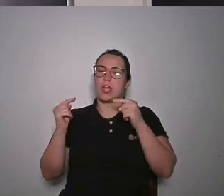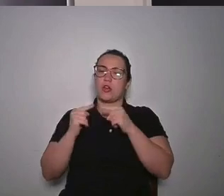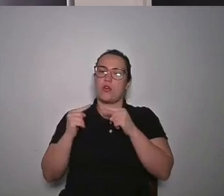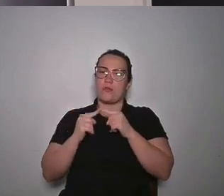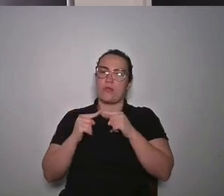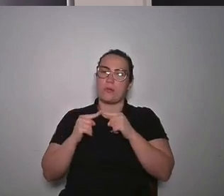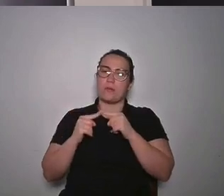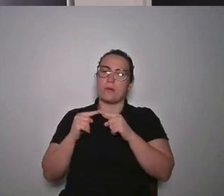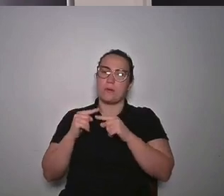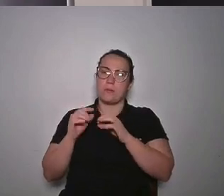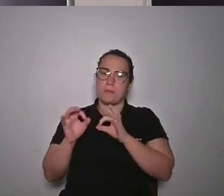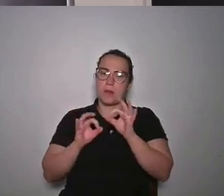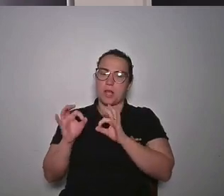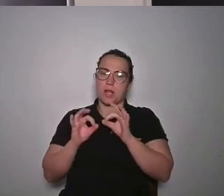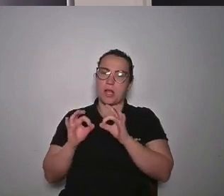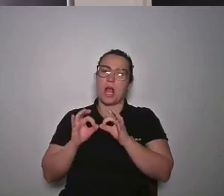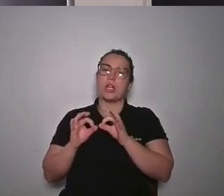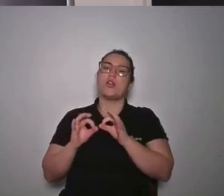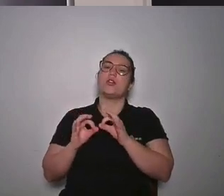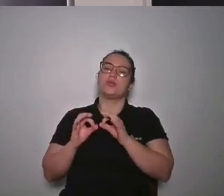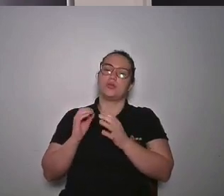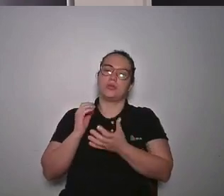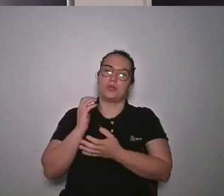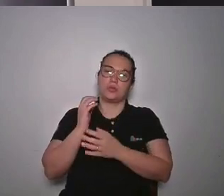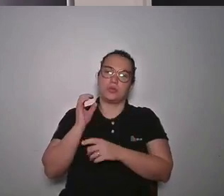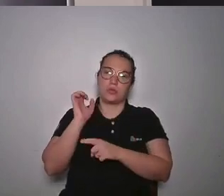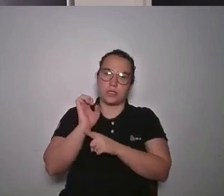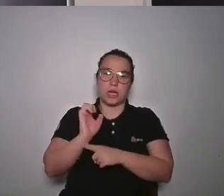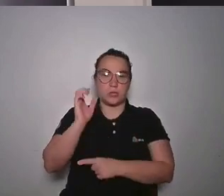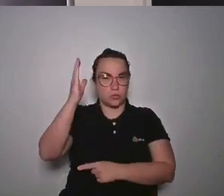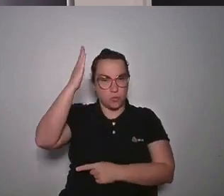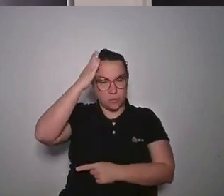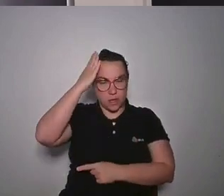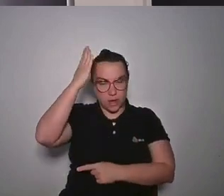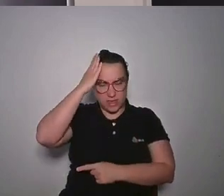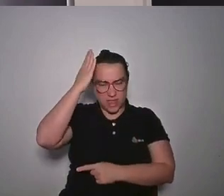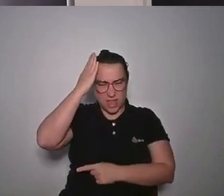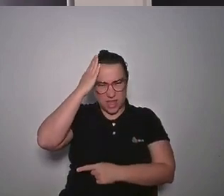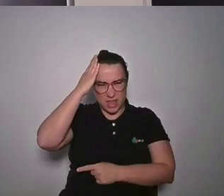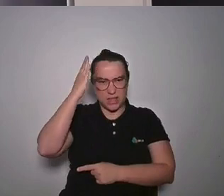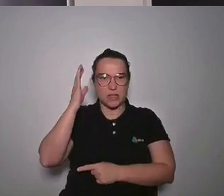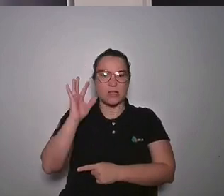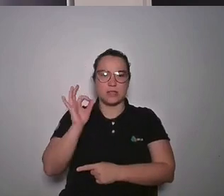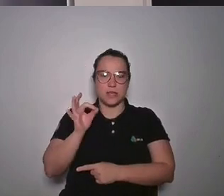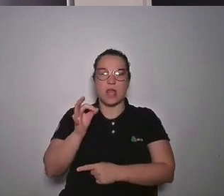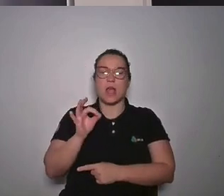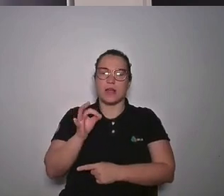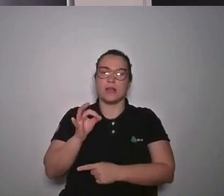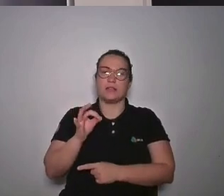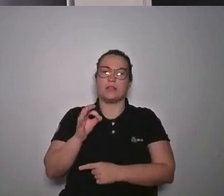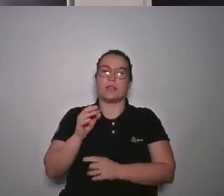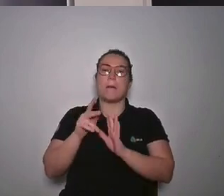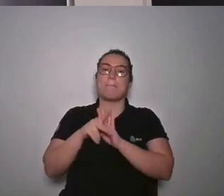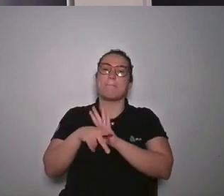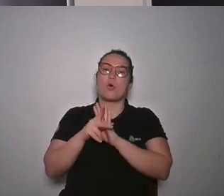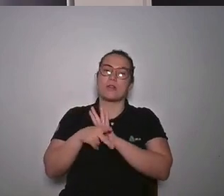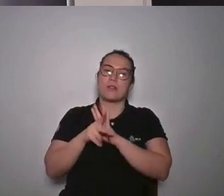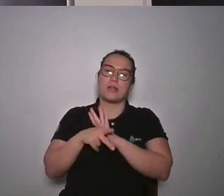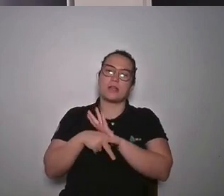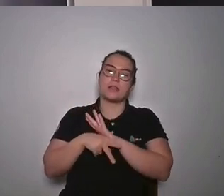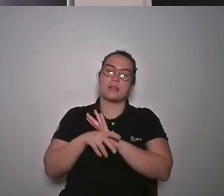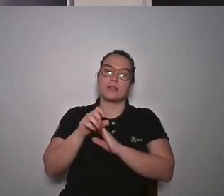de contas do Tribunal de Contas do Estado do Paraná, que é executado através da portaria do